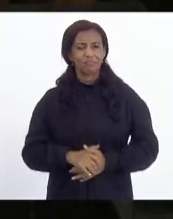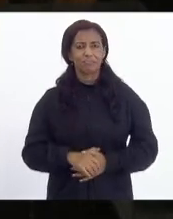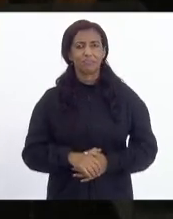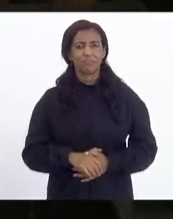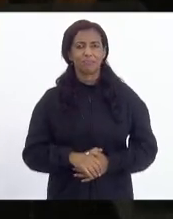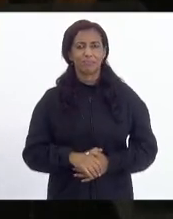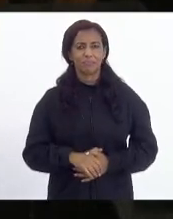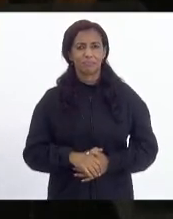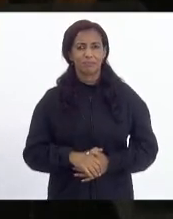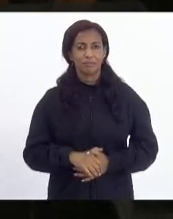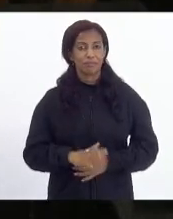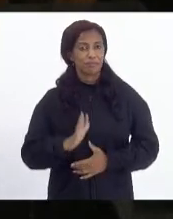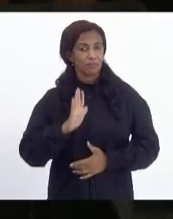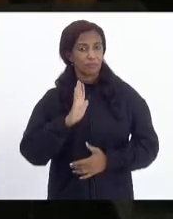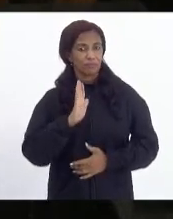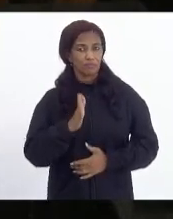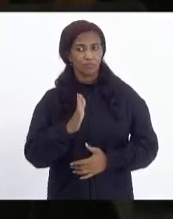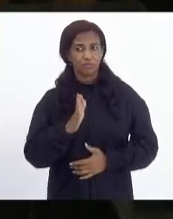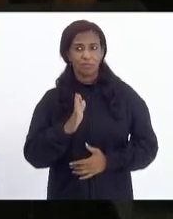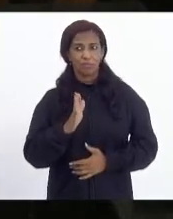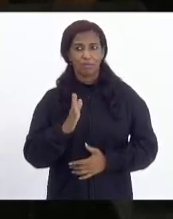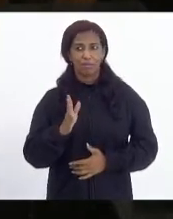e já na preliminar